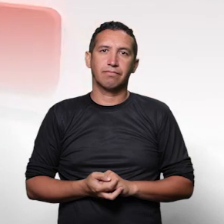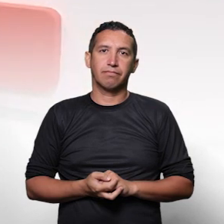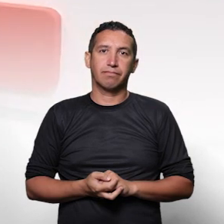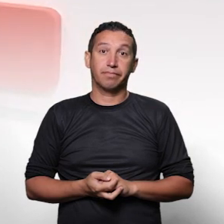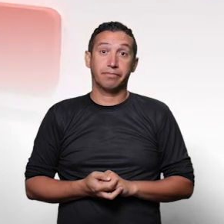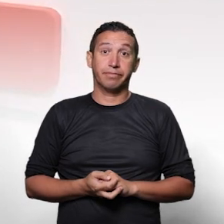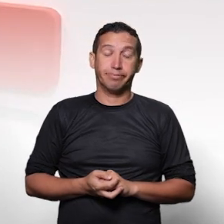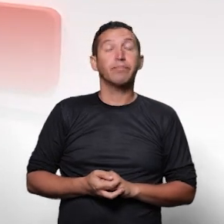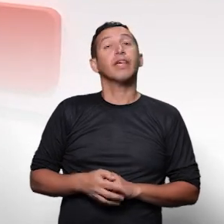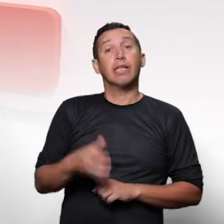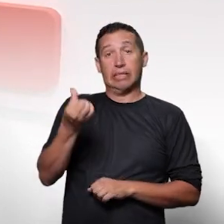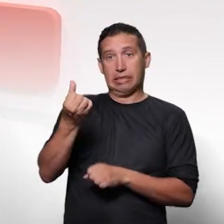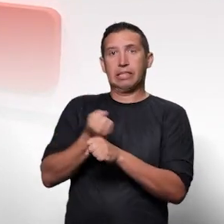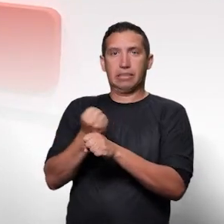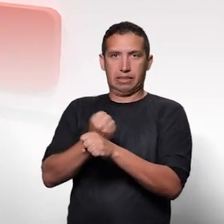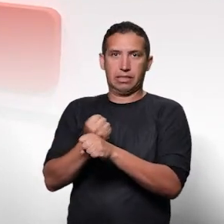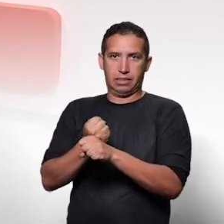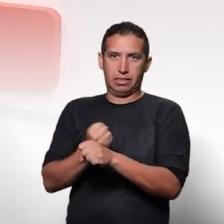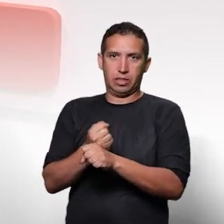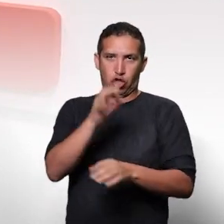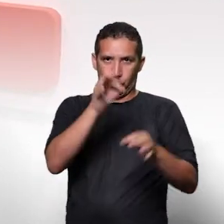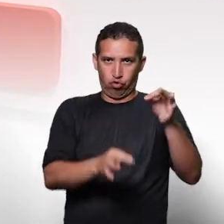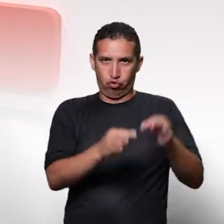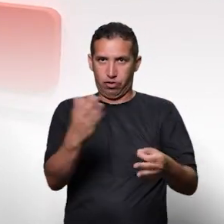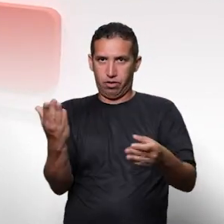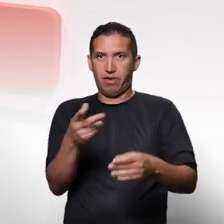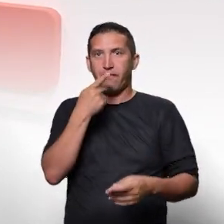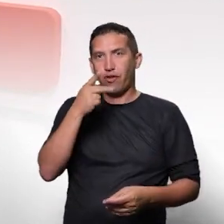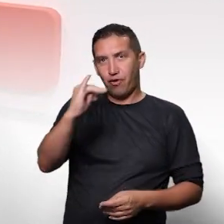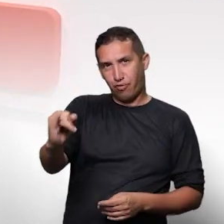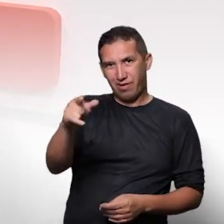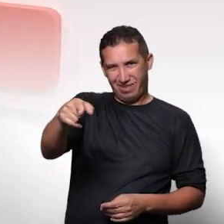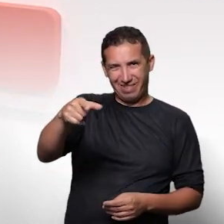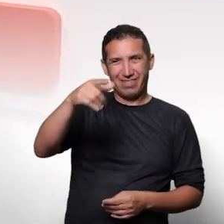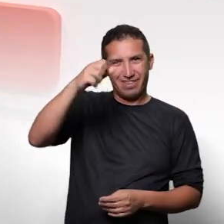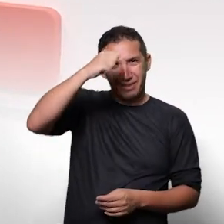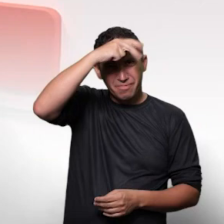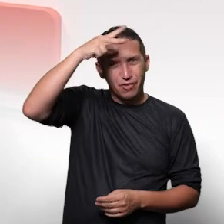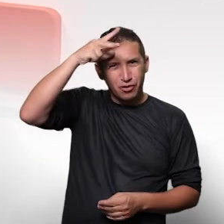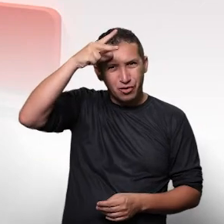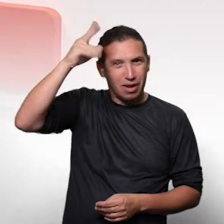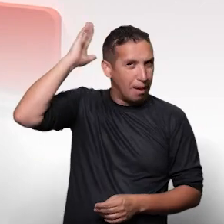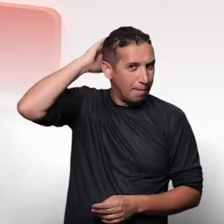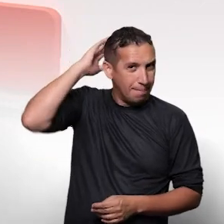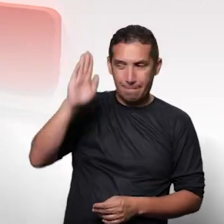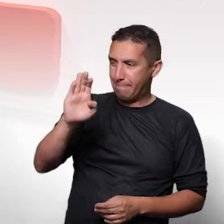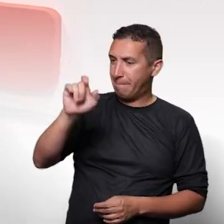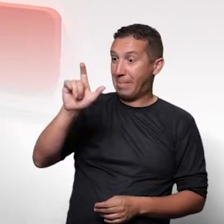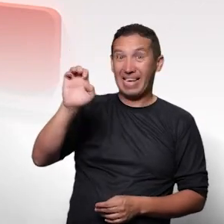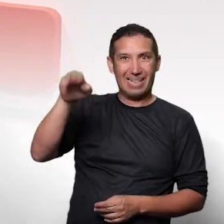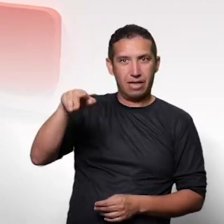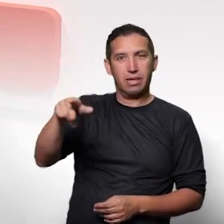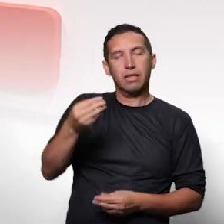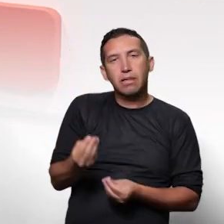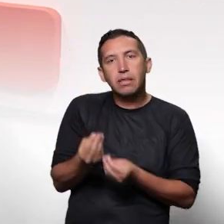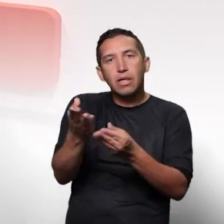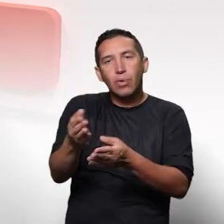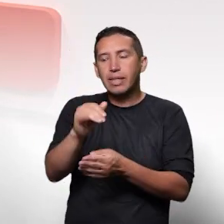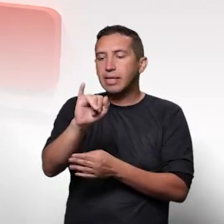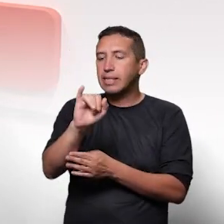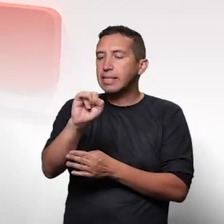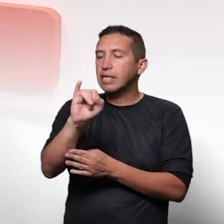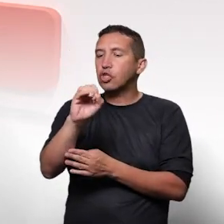há seis anos a justiça determinou que a prefeitura da cidade de Belém no Pará regularizasse o fornecimento de